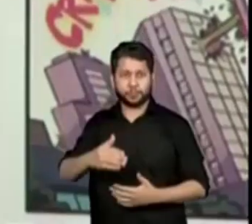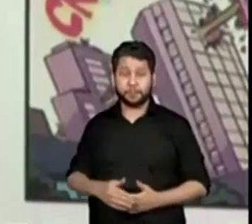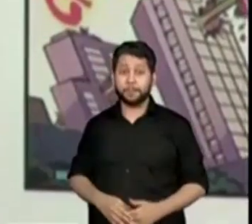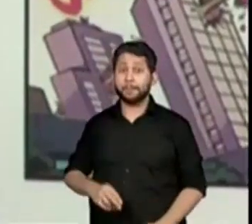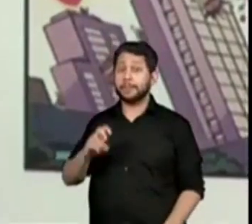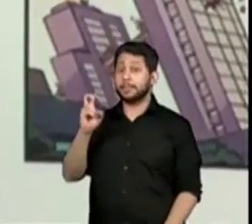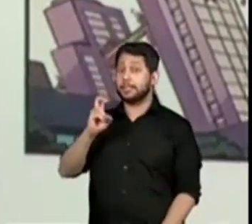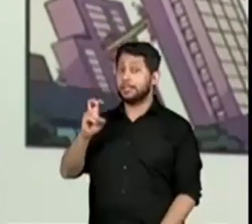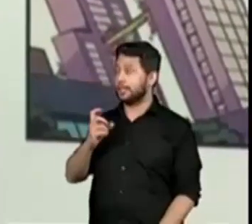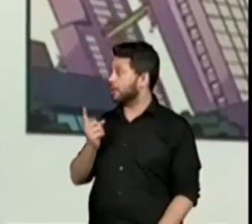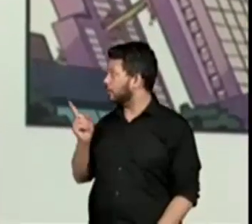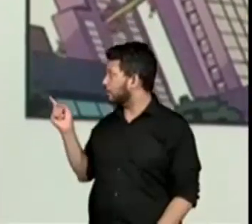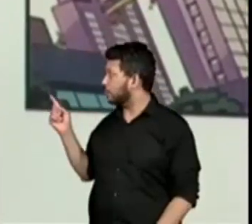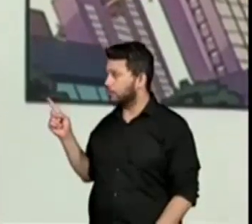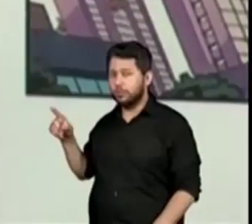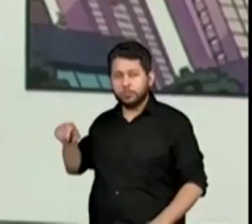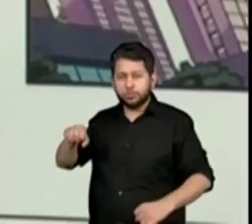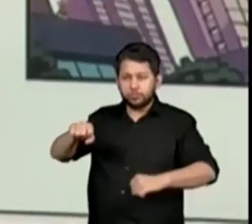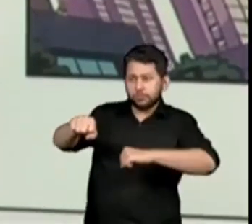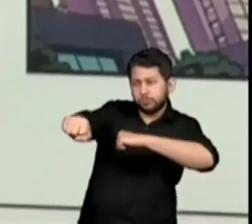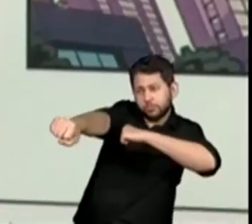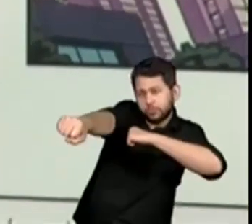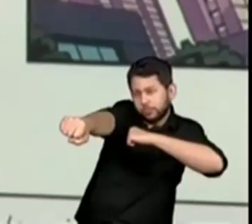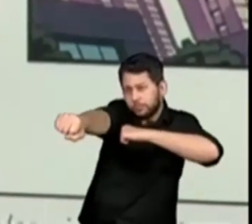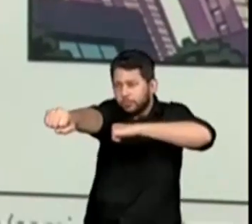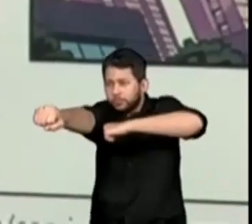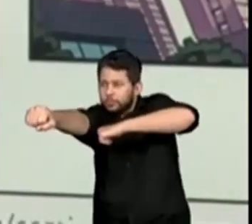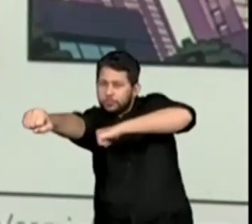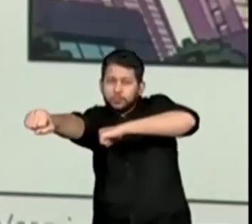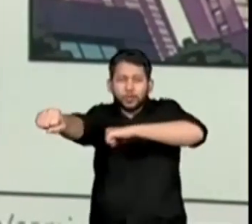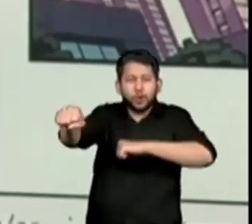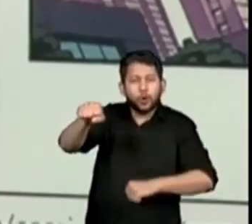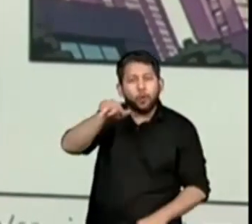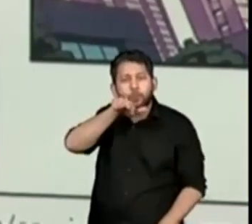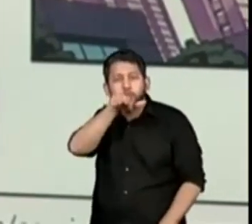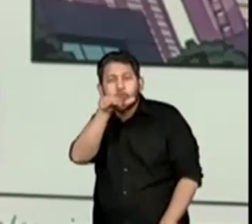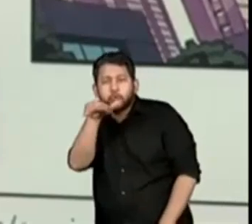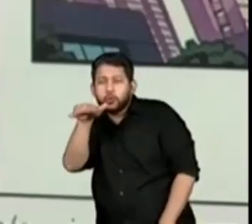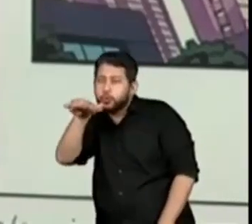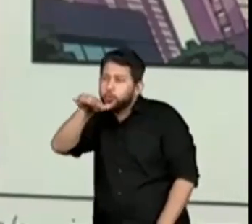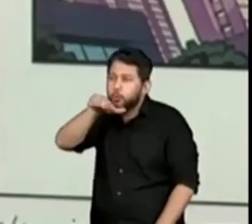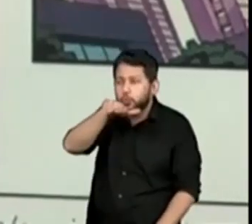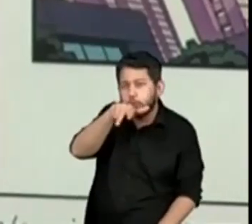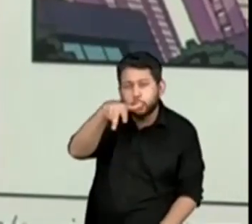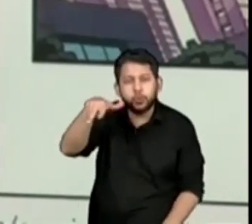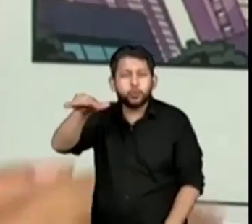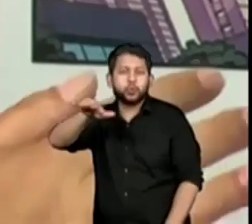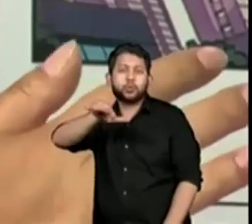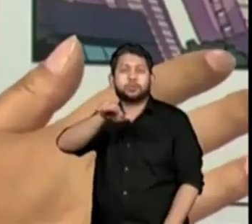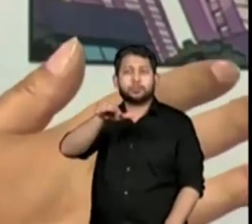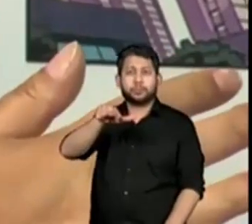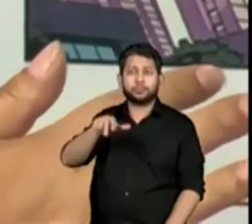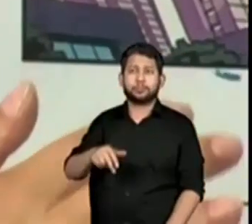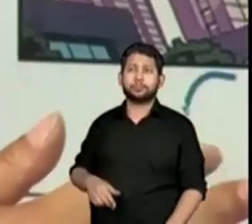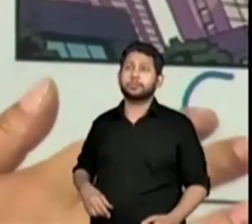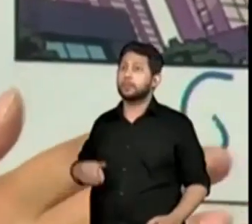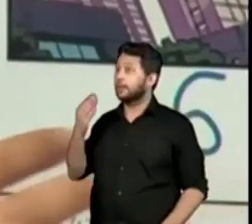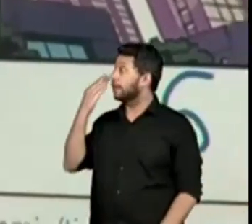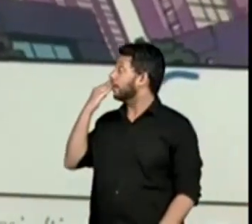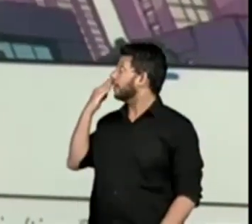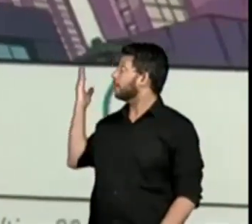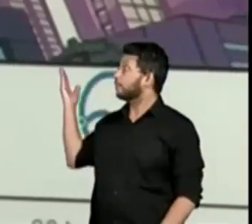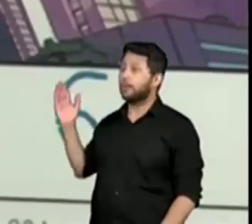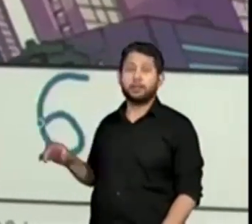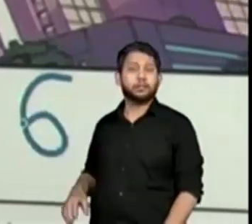o abaixo. O musculoso voando depois que ele passa a parede. Do lado,